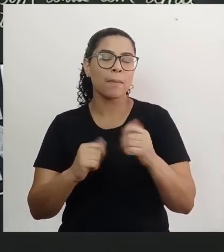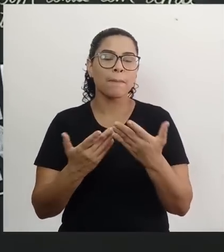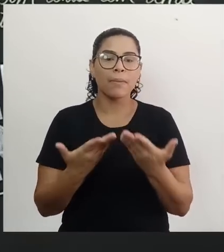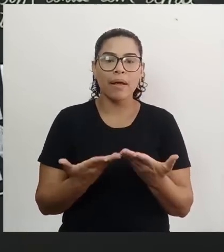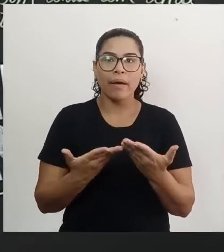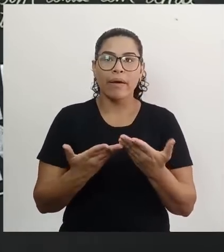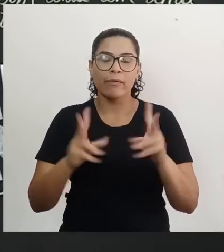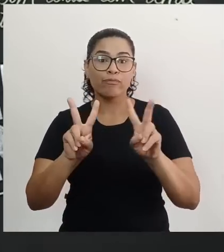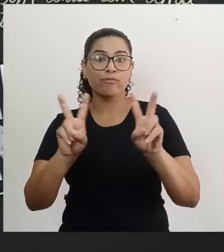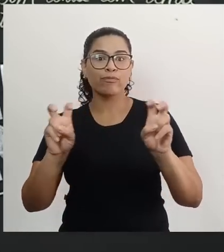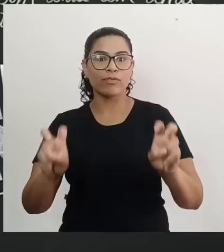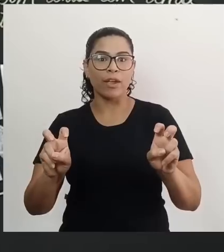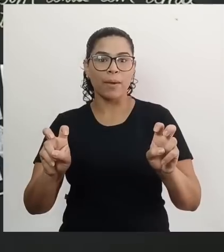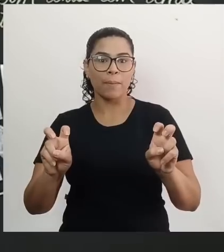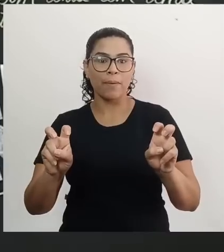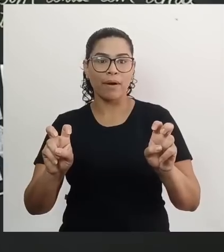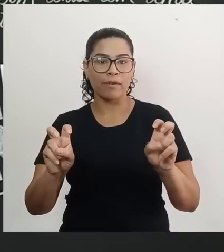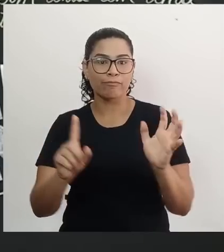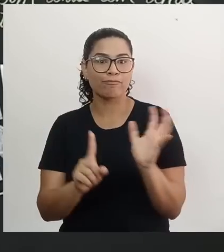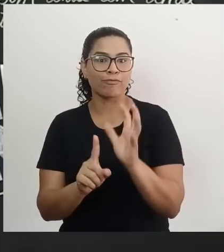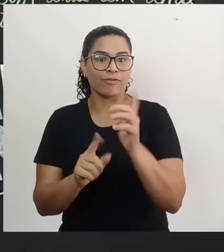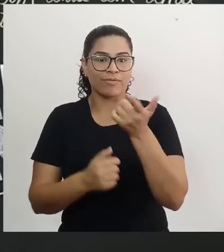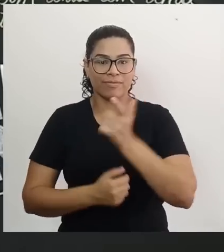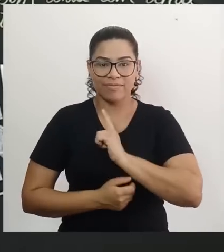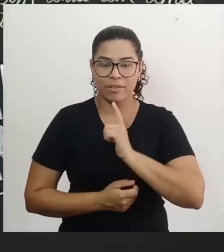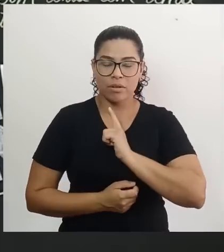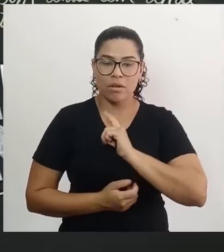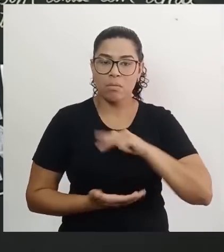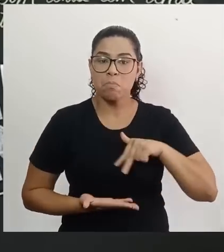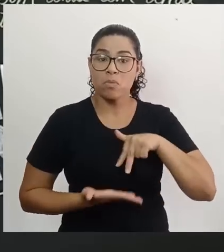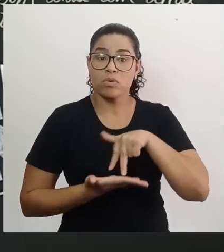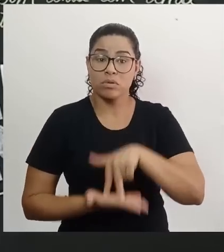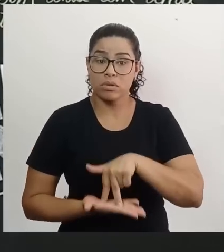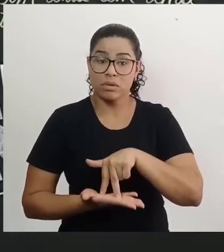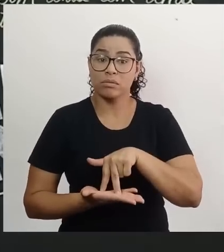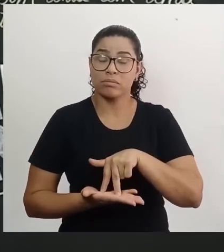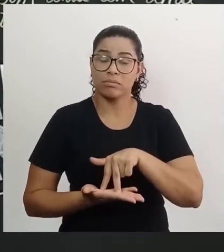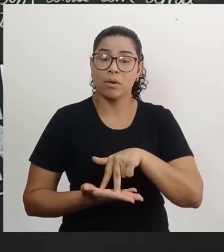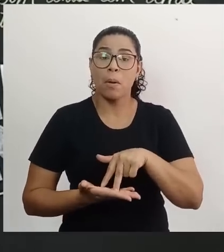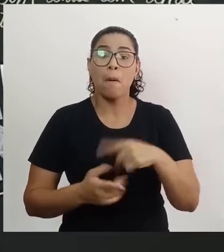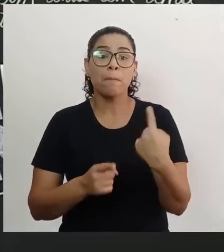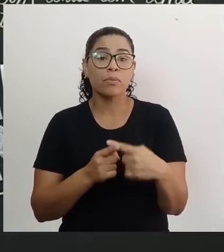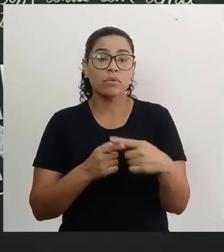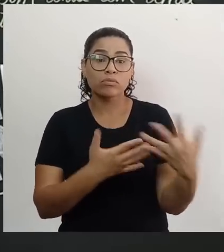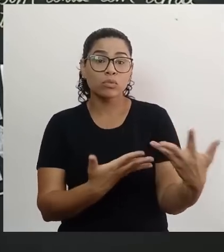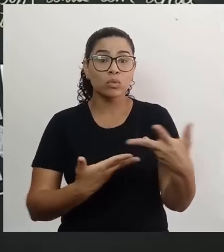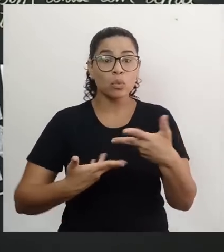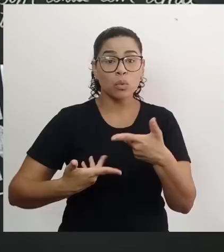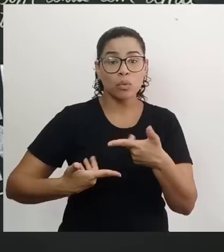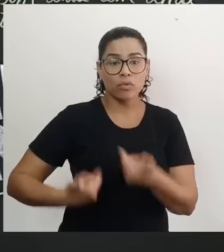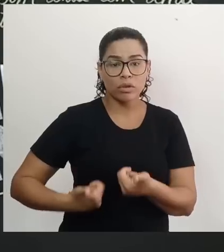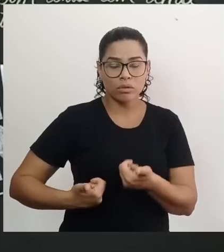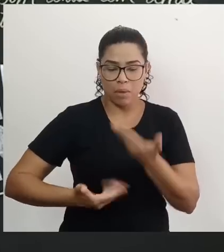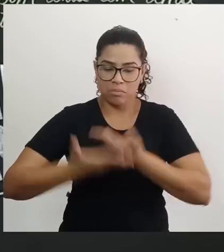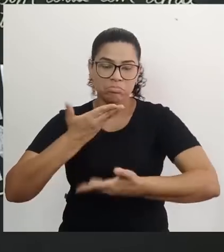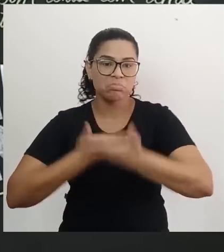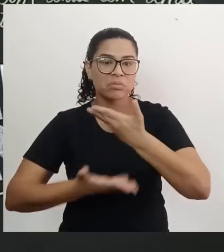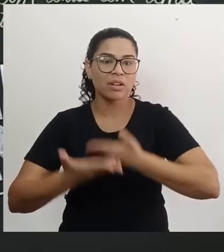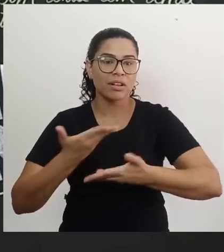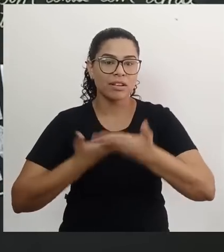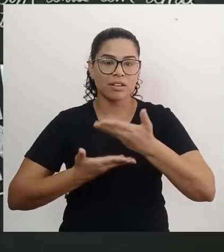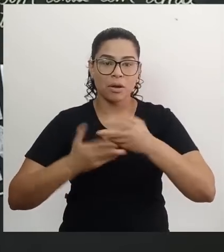tema polêmico e exige de alguma forma o posicionamento porque nos convida a interagir,